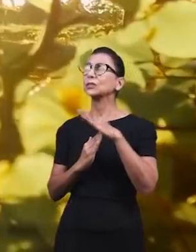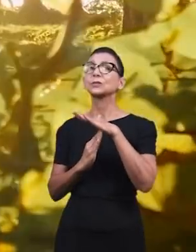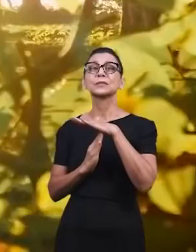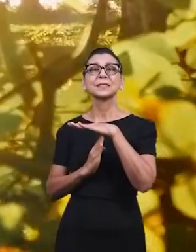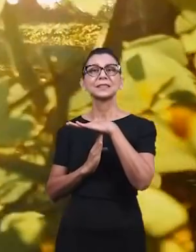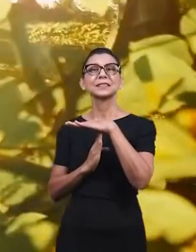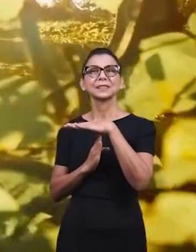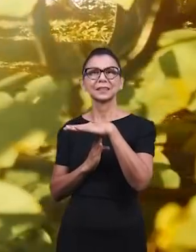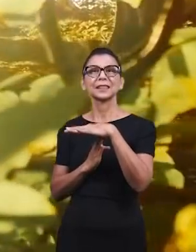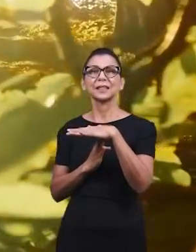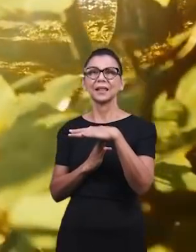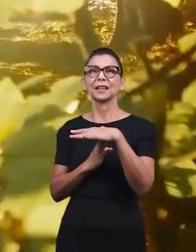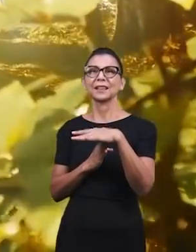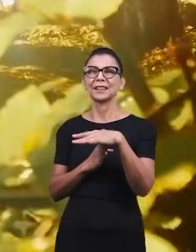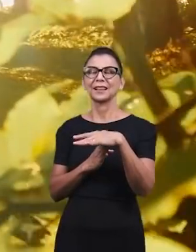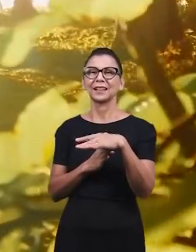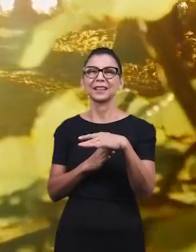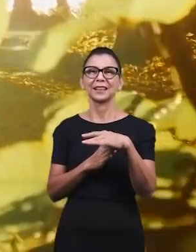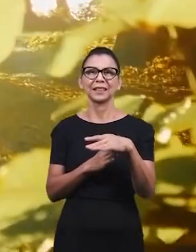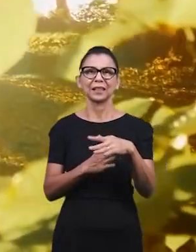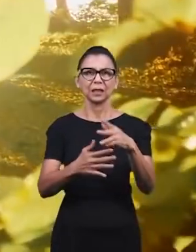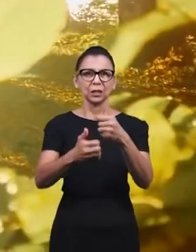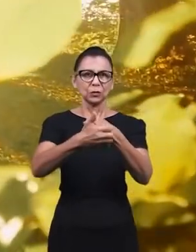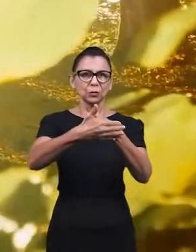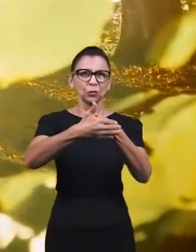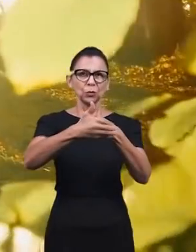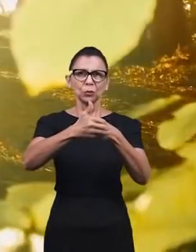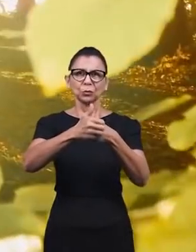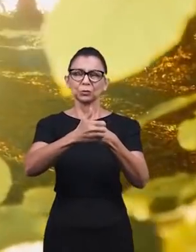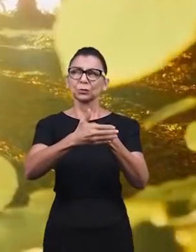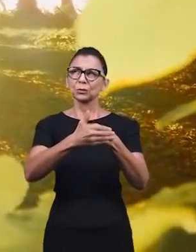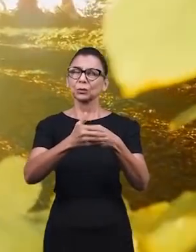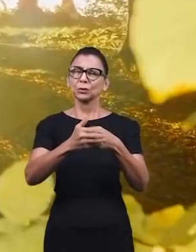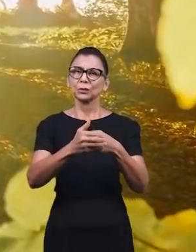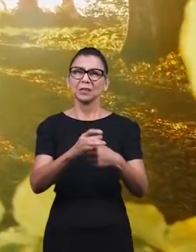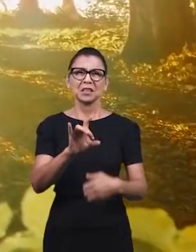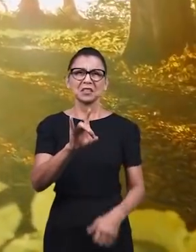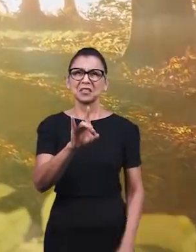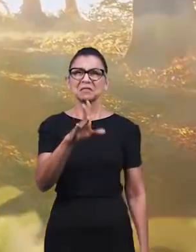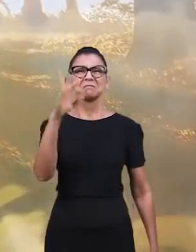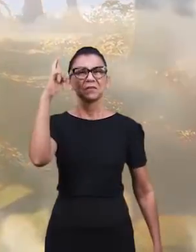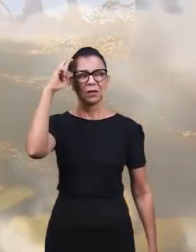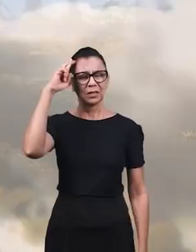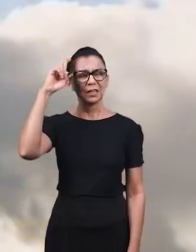Só uma voz me consola,